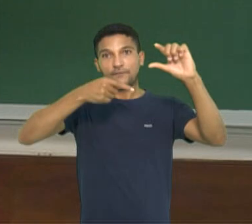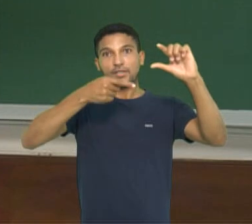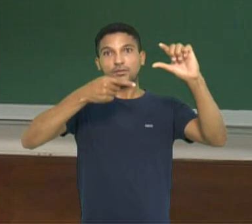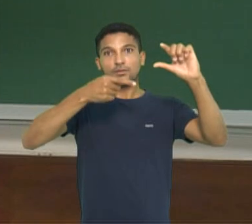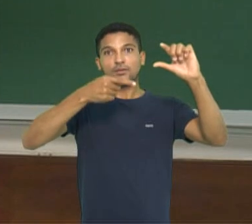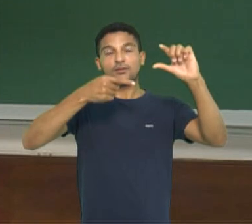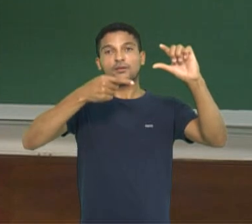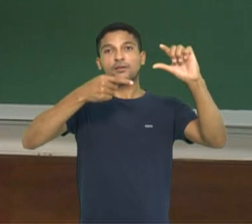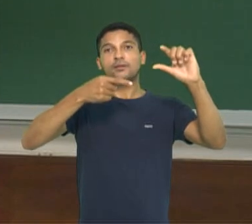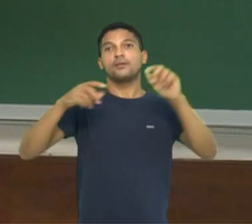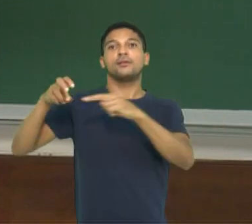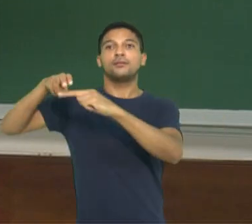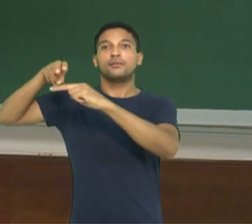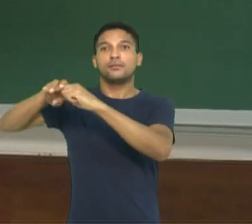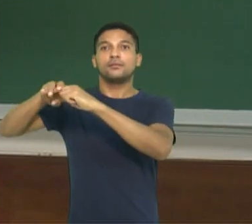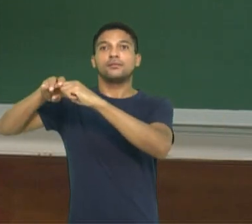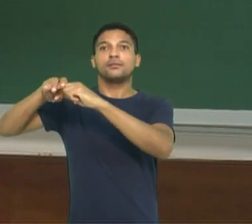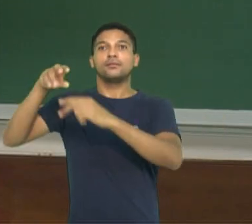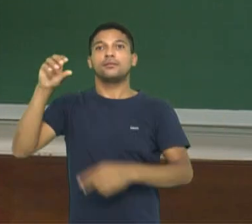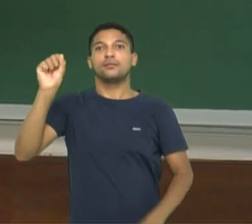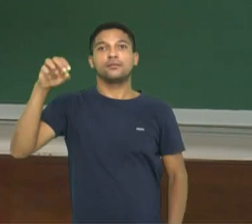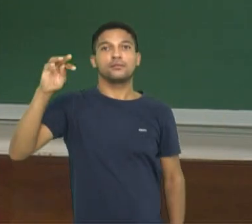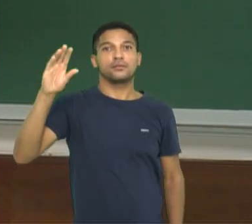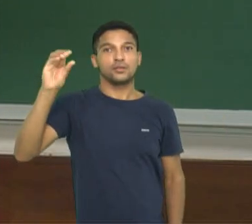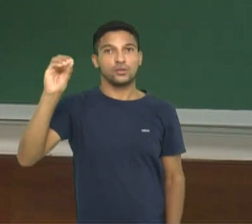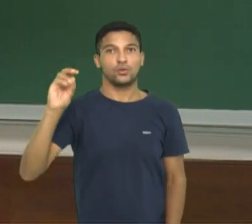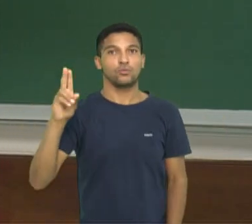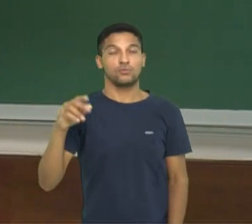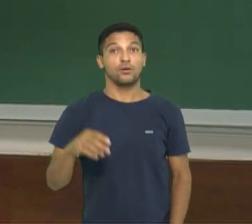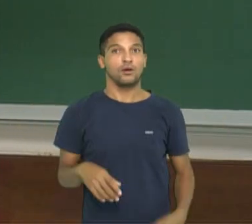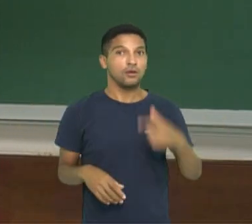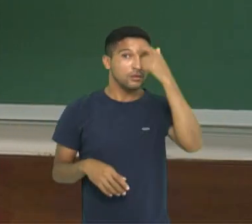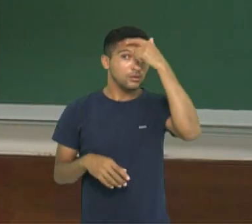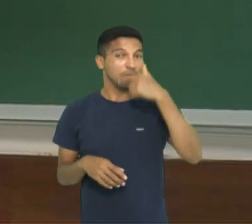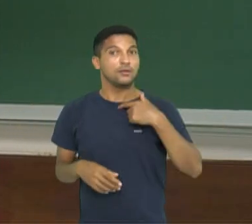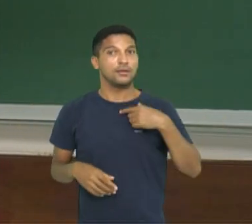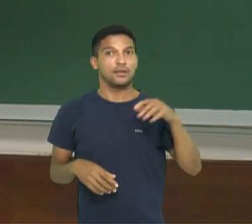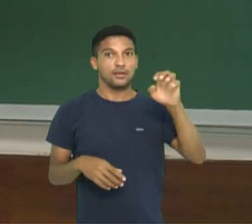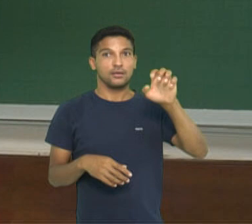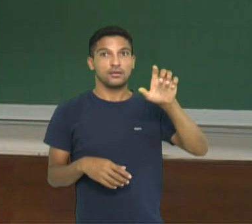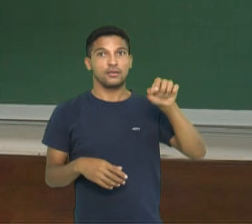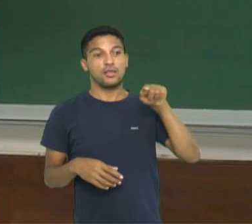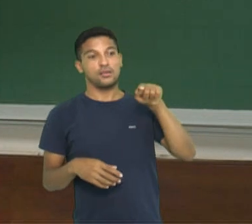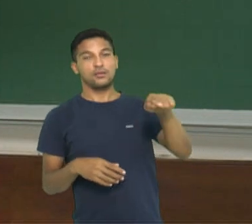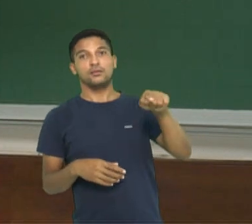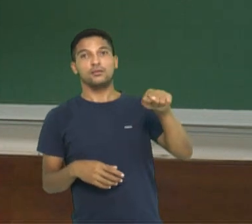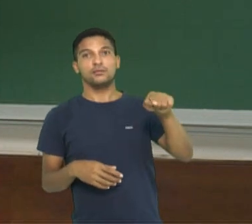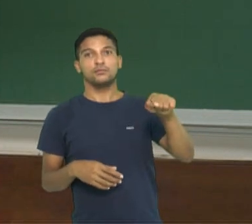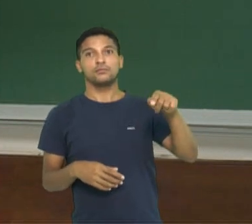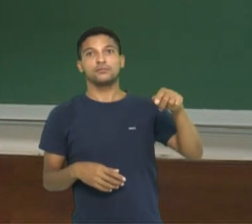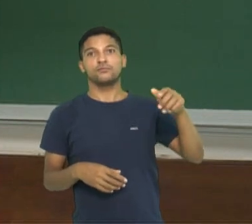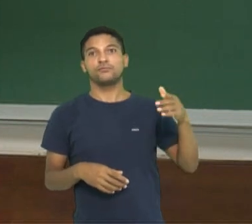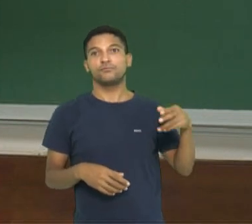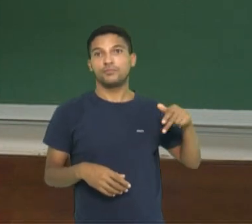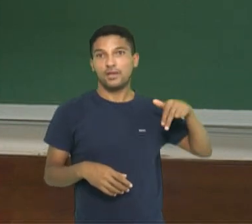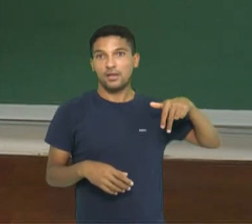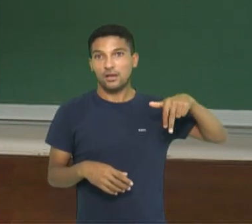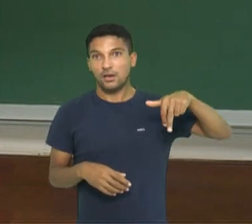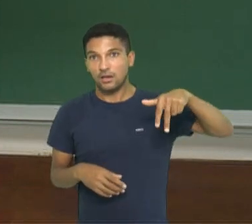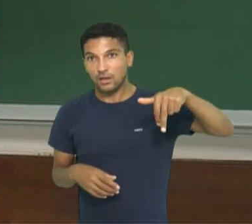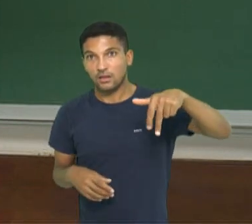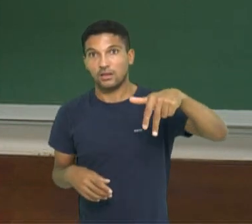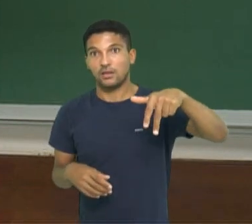ele entrou e se sentou. Né? Se eu fizesse a conjunção, o conectivo e, eu teria uma oração